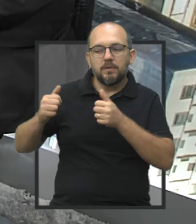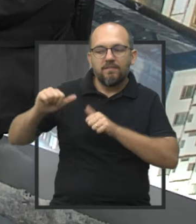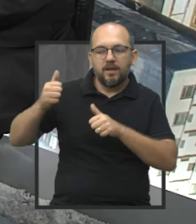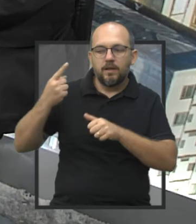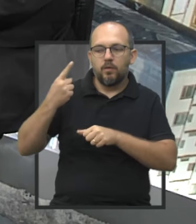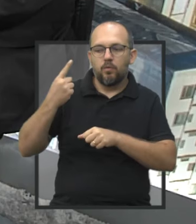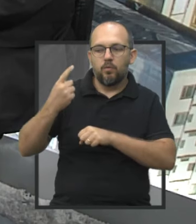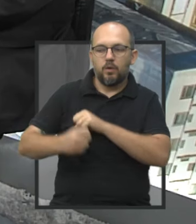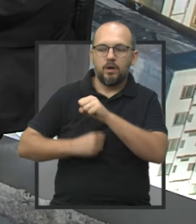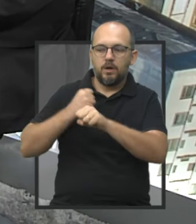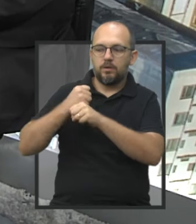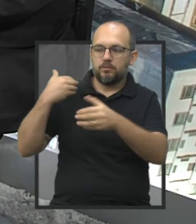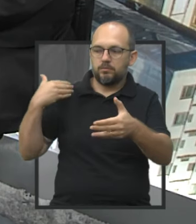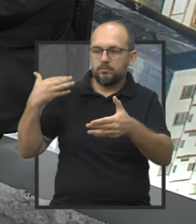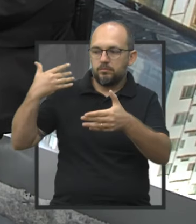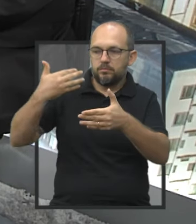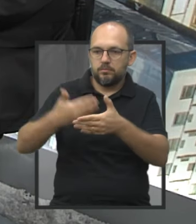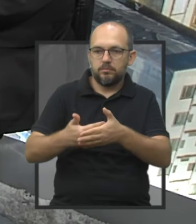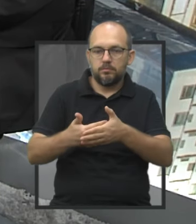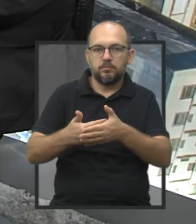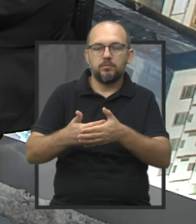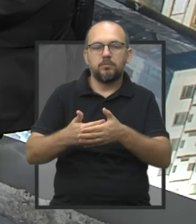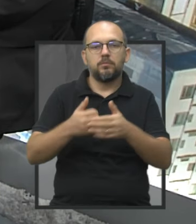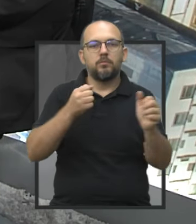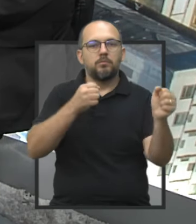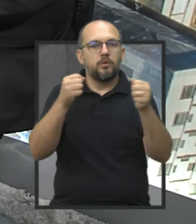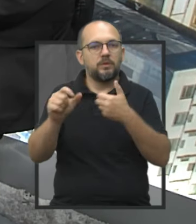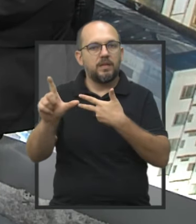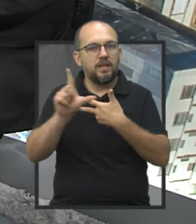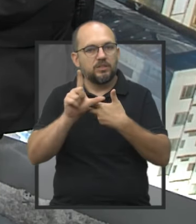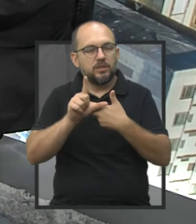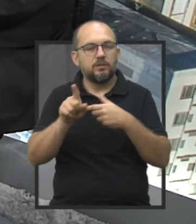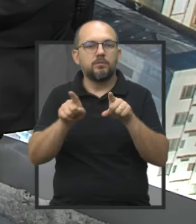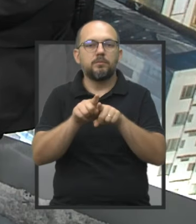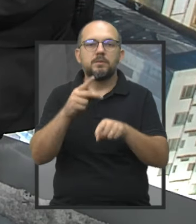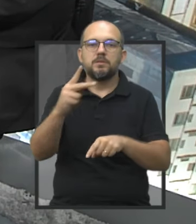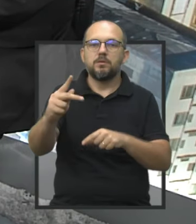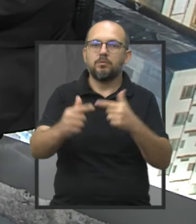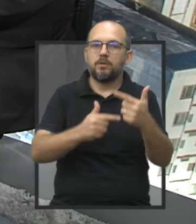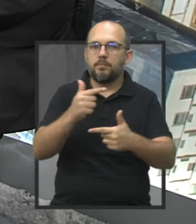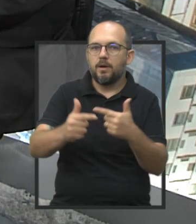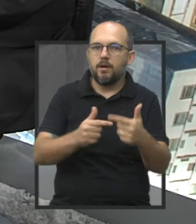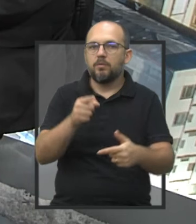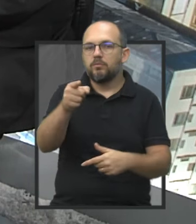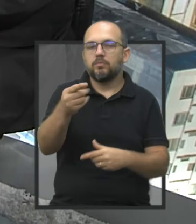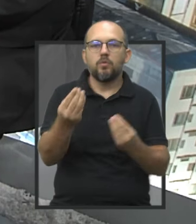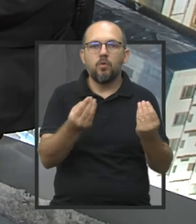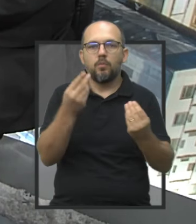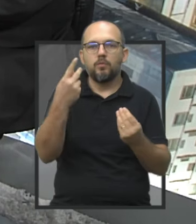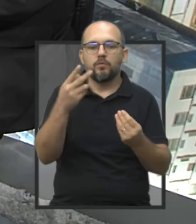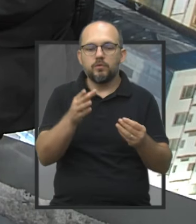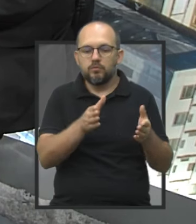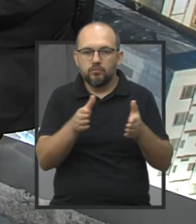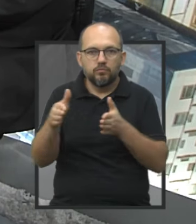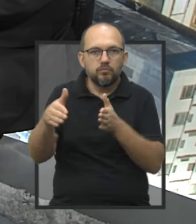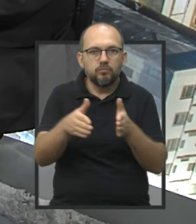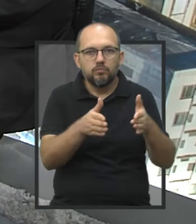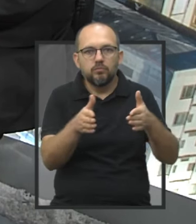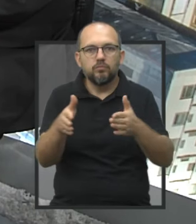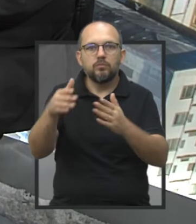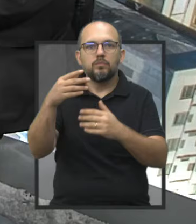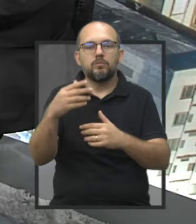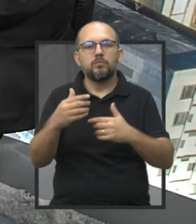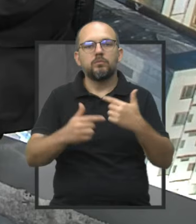primeiro ano de mandato do Poder Legislativo e da sua atuação? Como é que o senhor tem conduzido esse lema ao longo